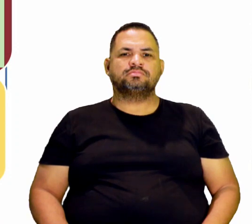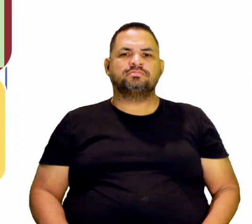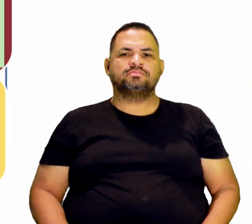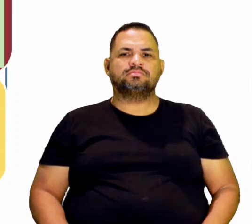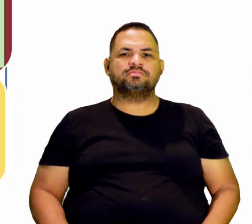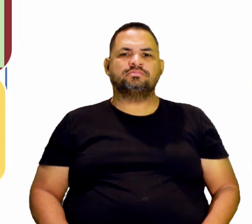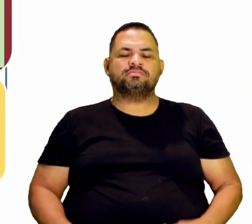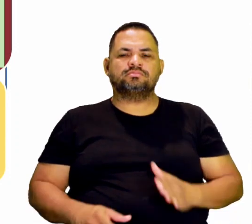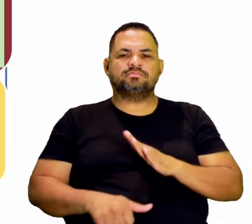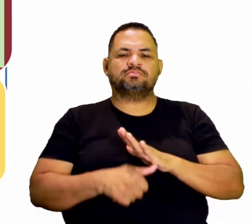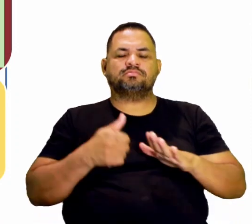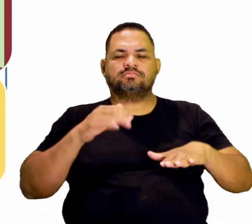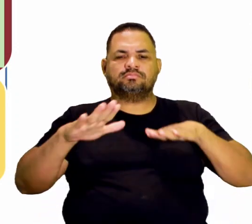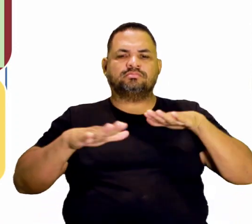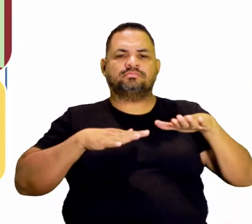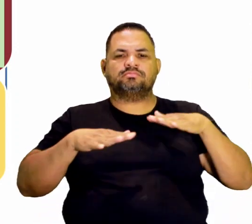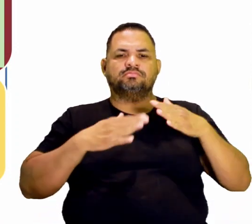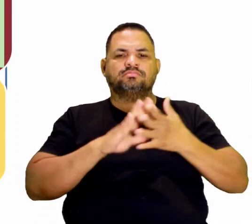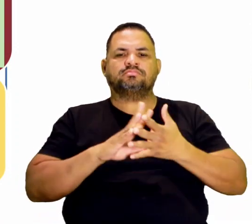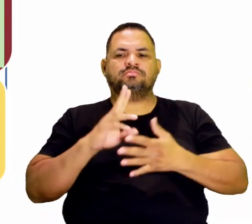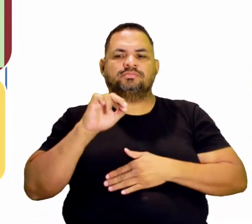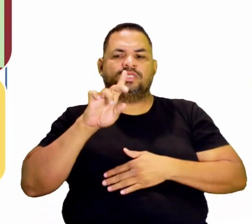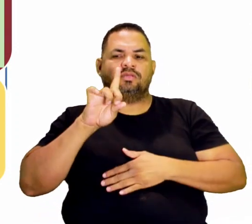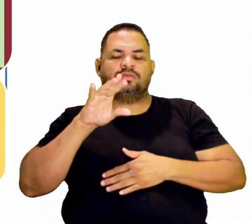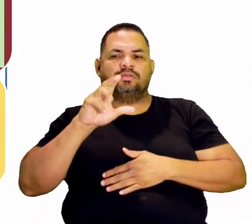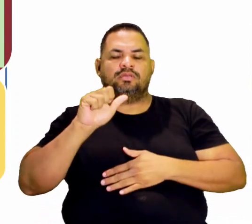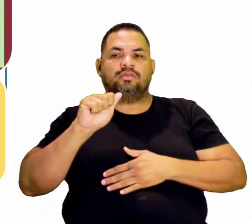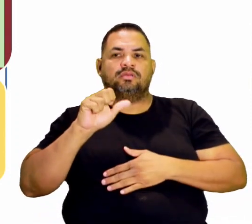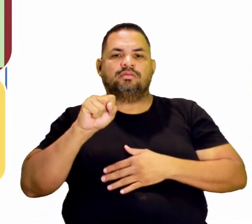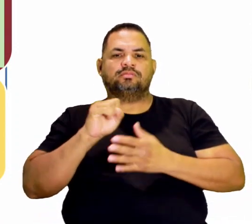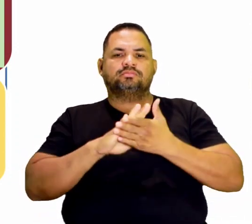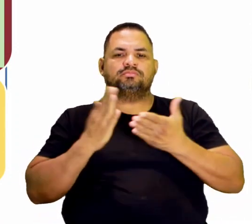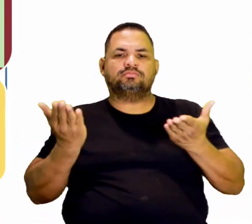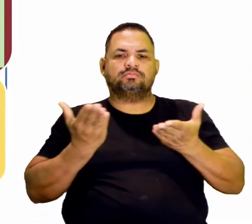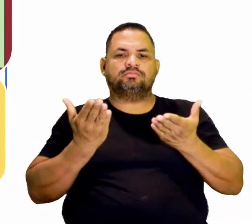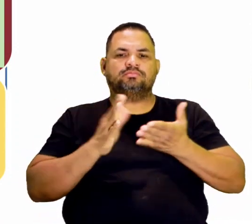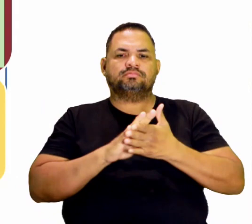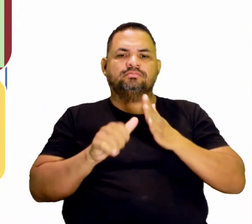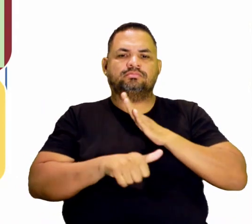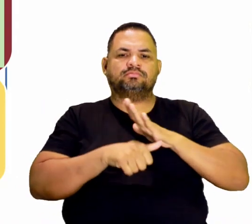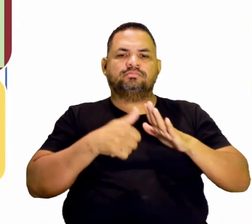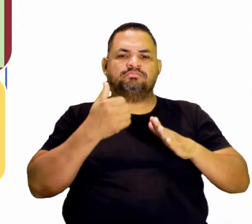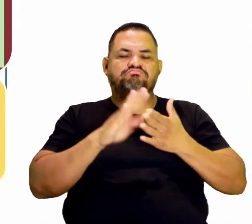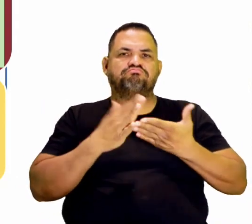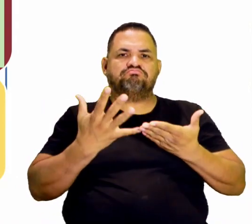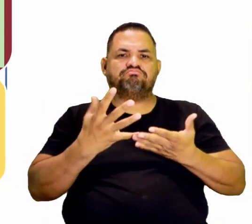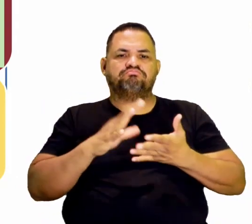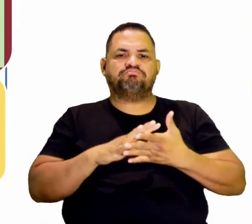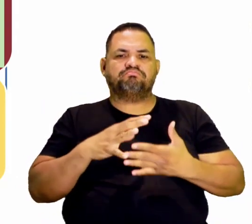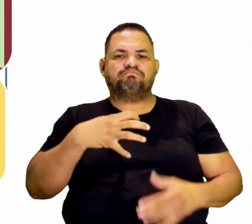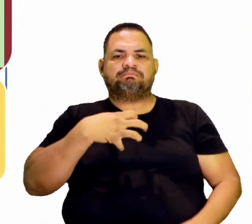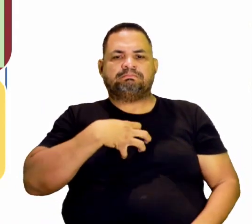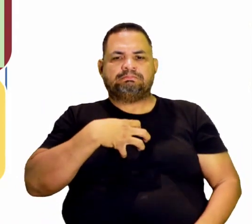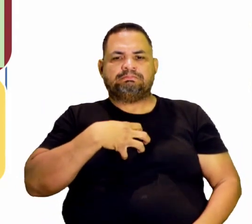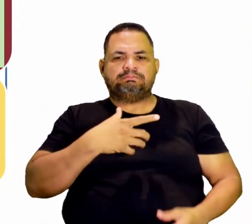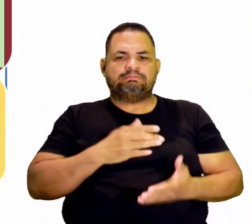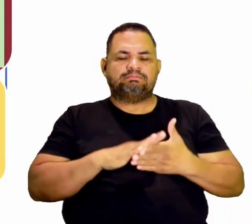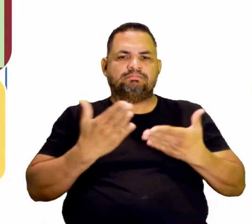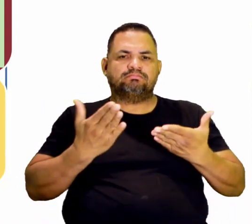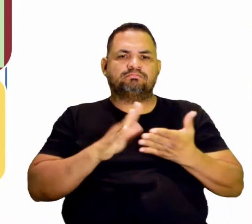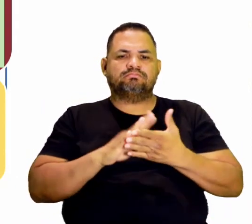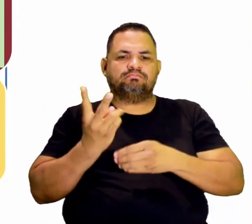Esse primeiro movimento, essas primeiras vanguardas, são aqueles primeiros momentos, aquelas primeiras impressões que os artistas